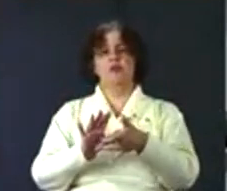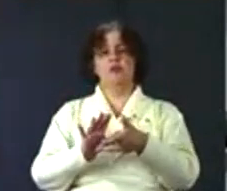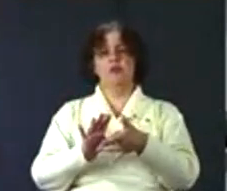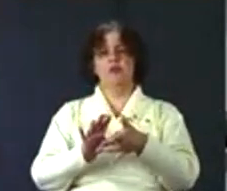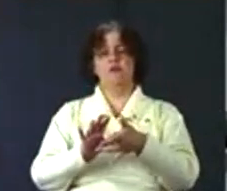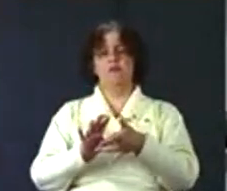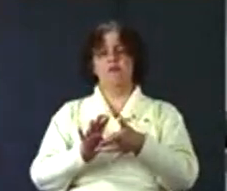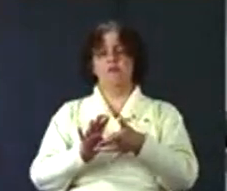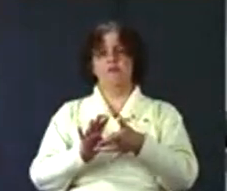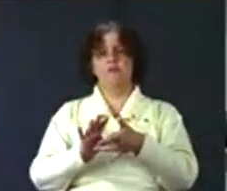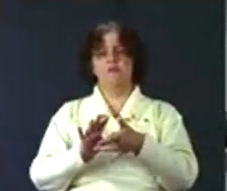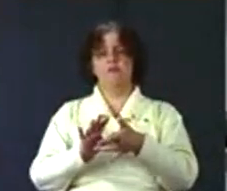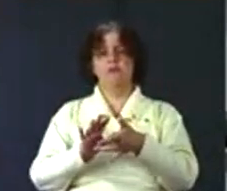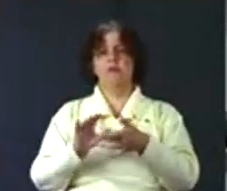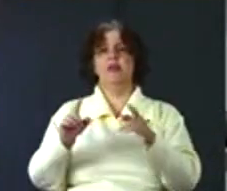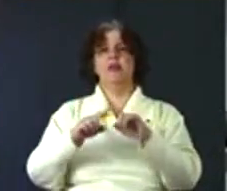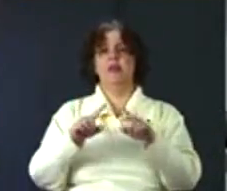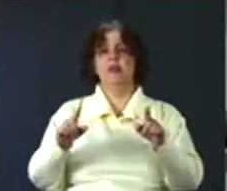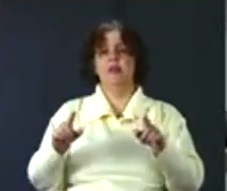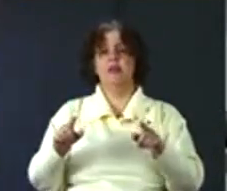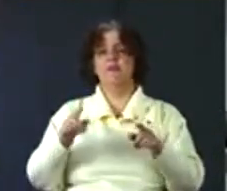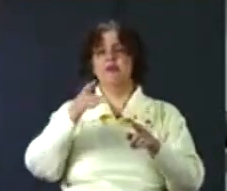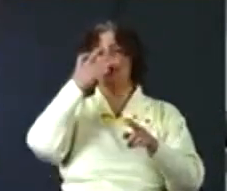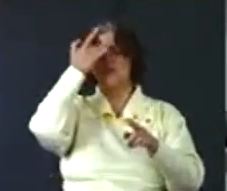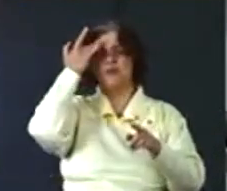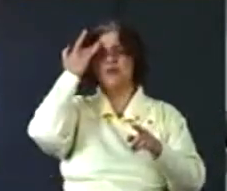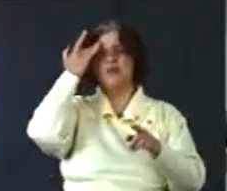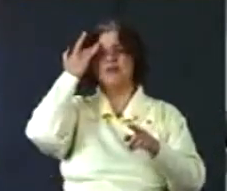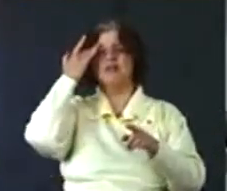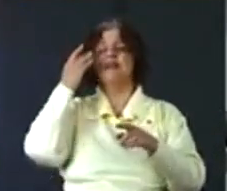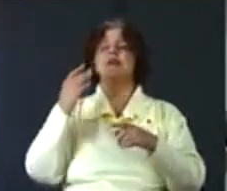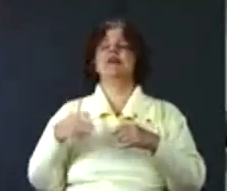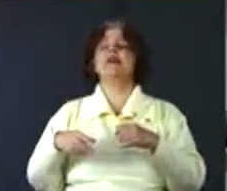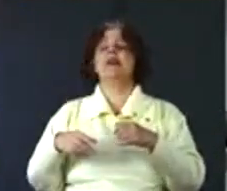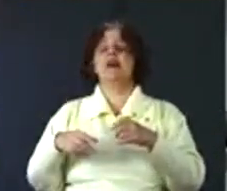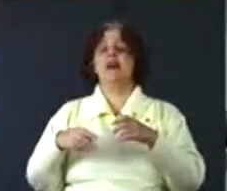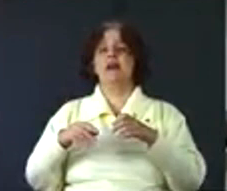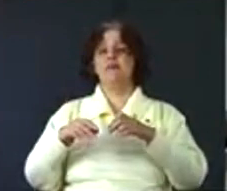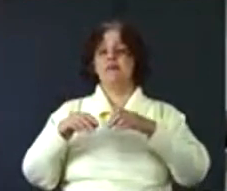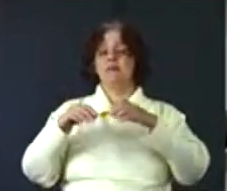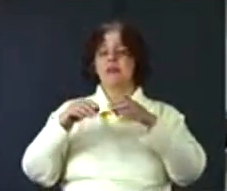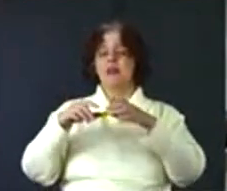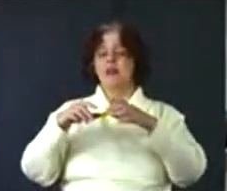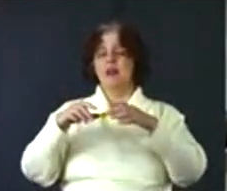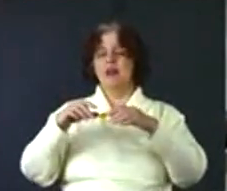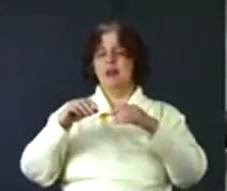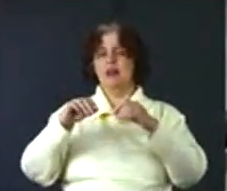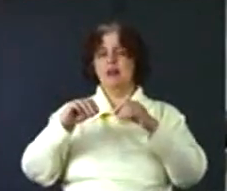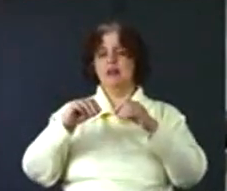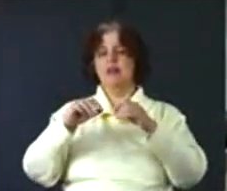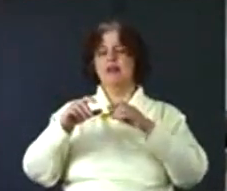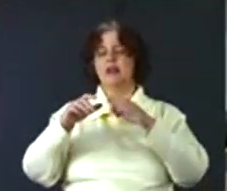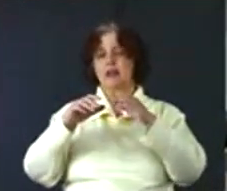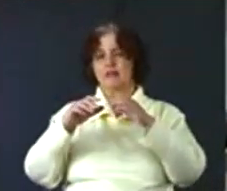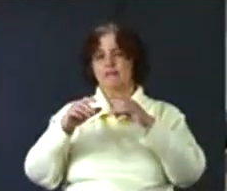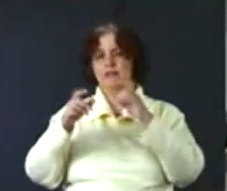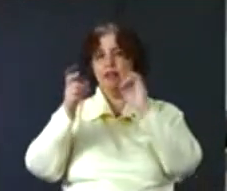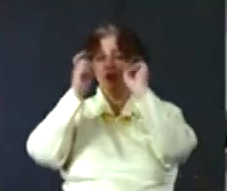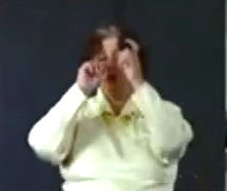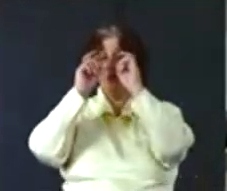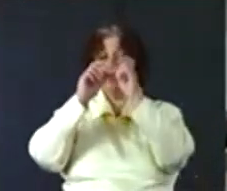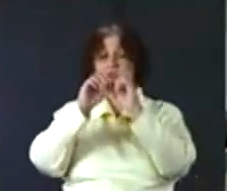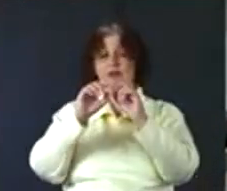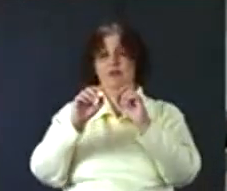grupo, que se reuniam nas suas sinagogas espalhadas por todo o Império Romano, pensando que eles estavam se reunindo na sinagoga